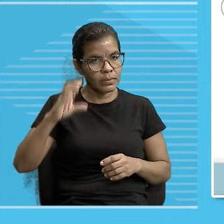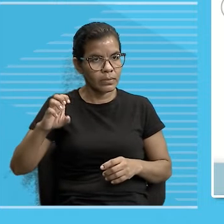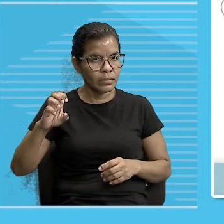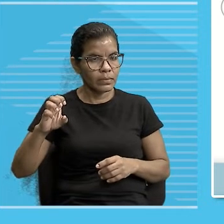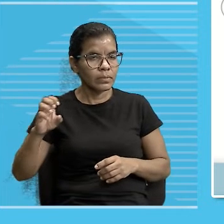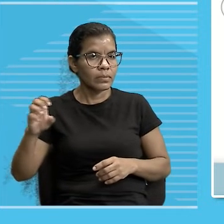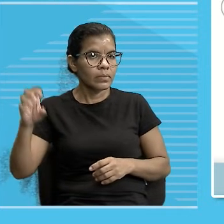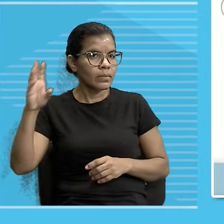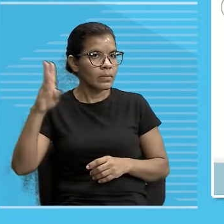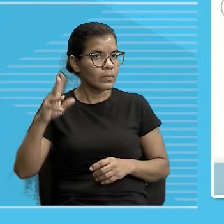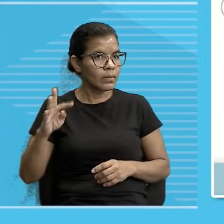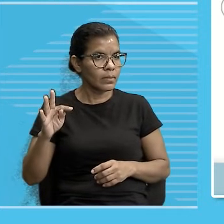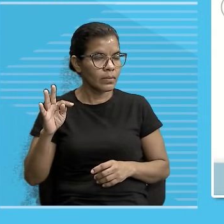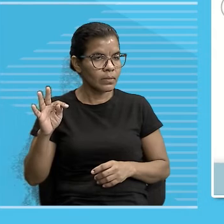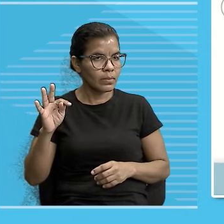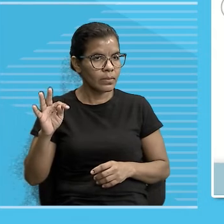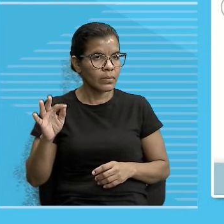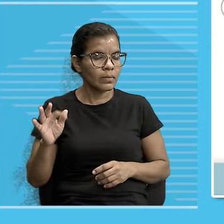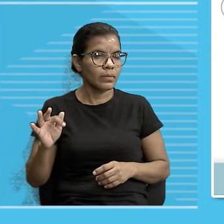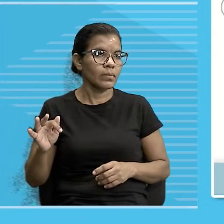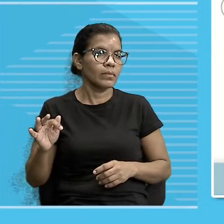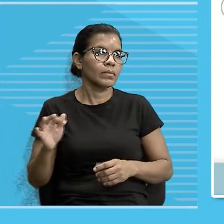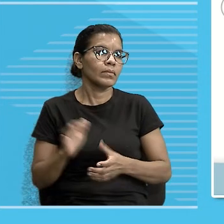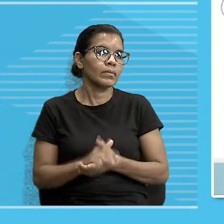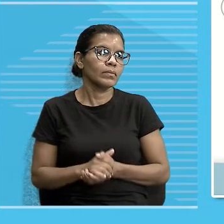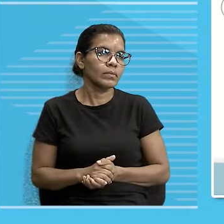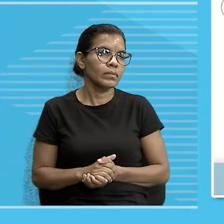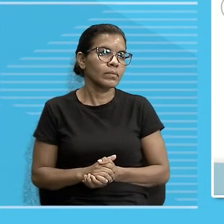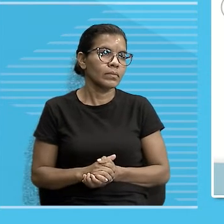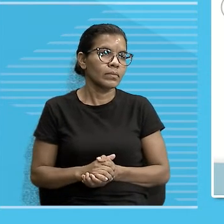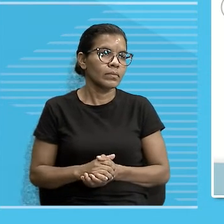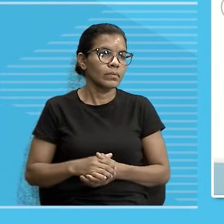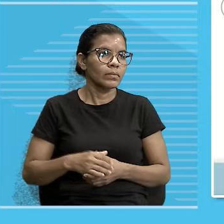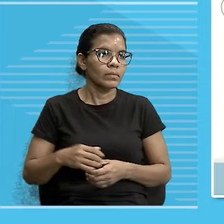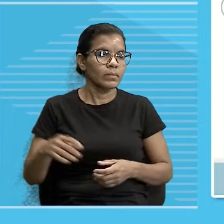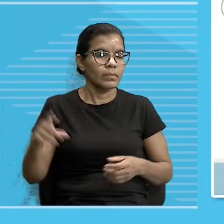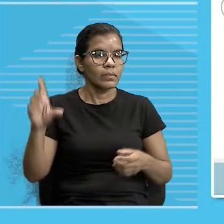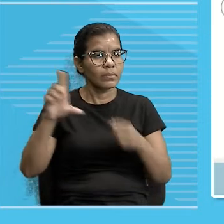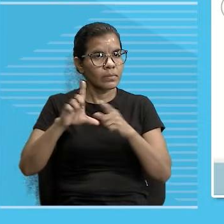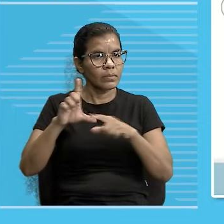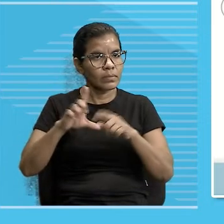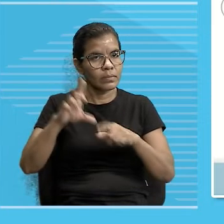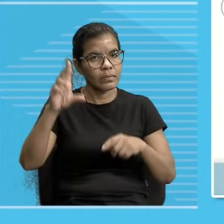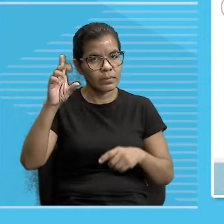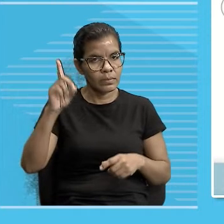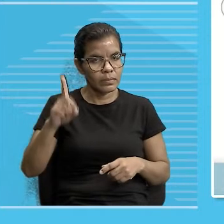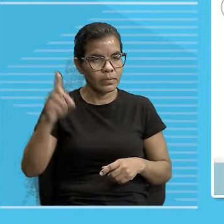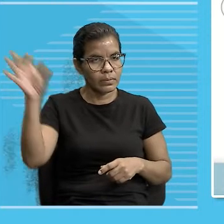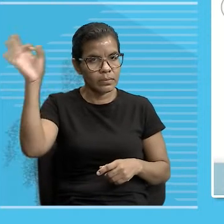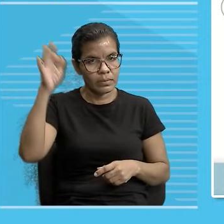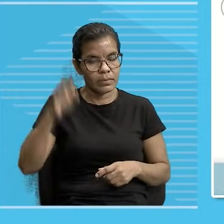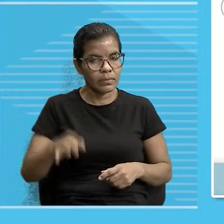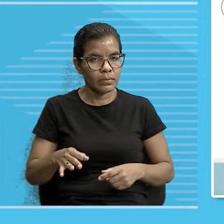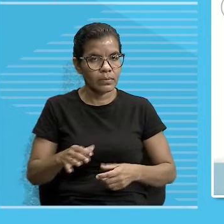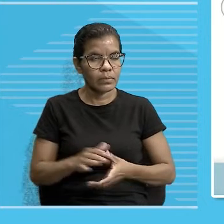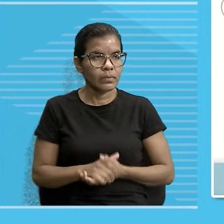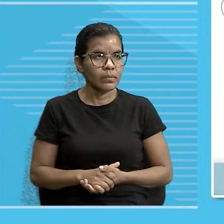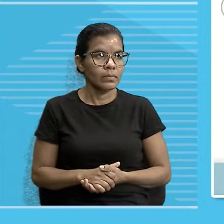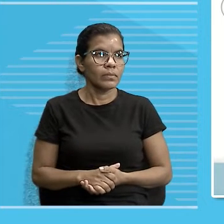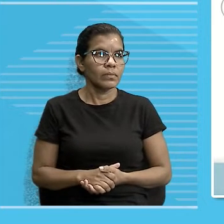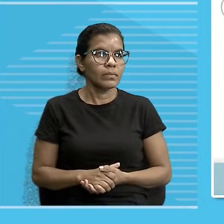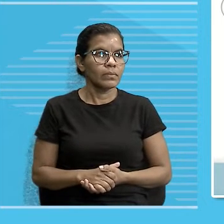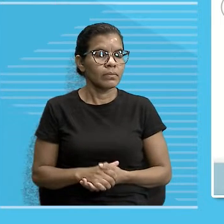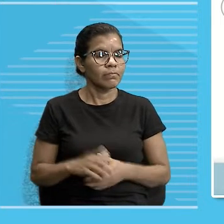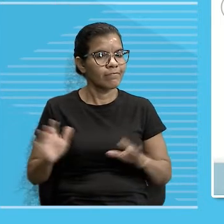Fahrenheit, seria a temperatura de menos 40 graus.